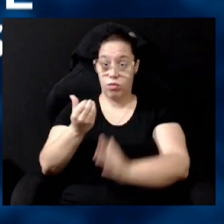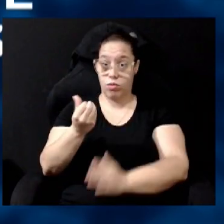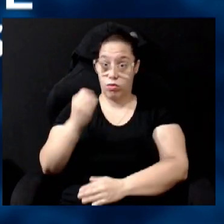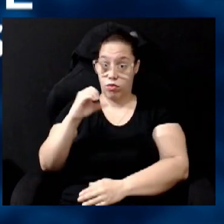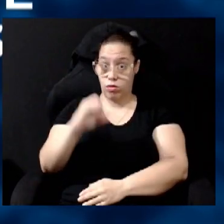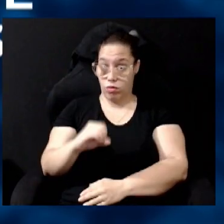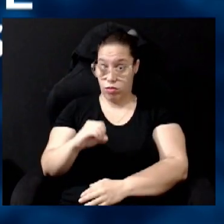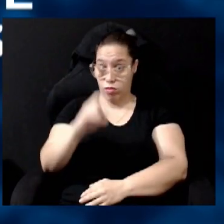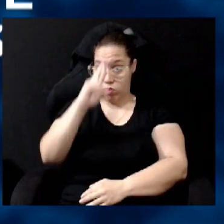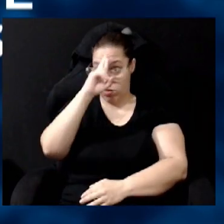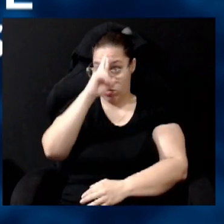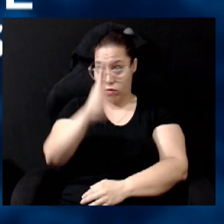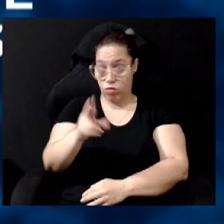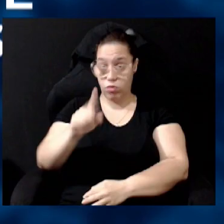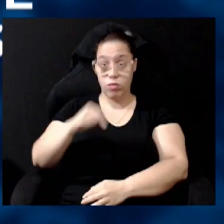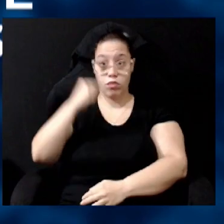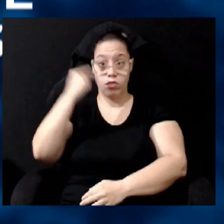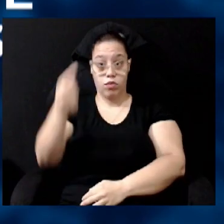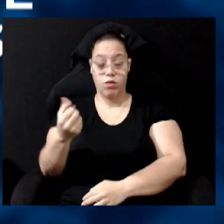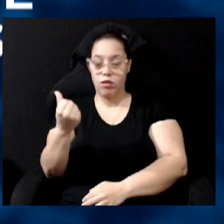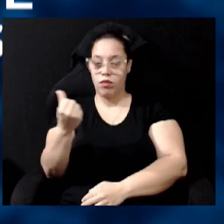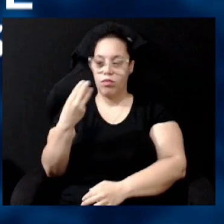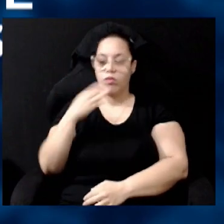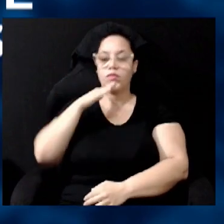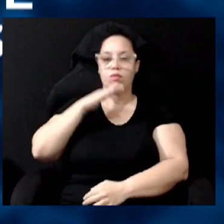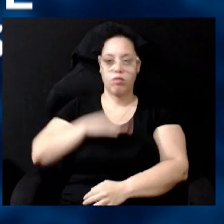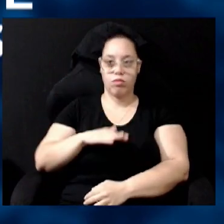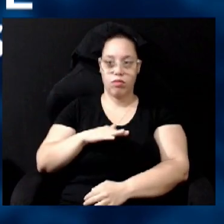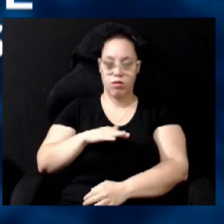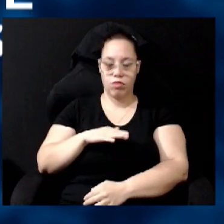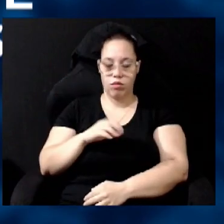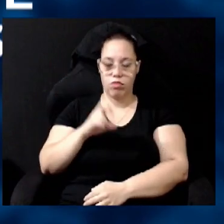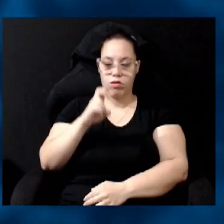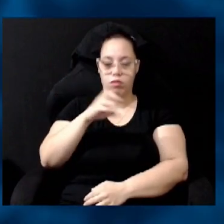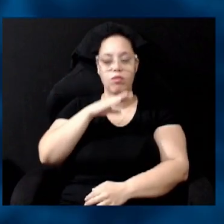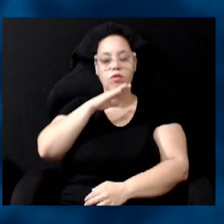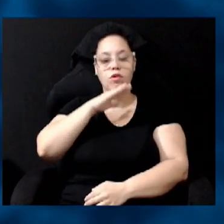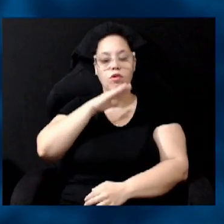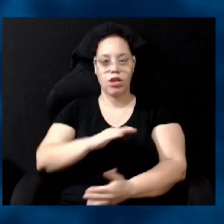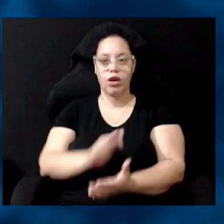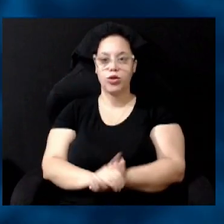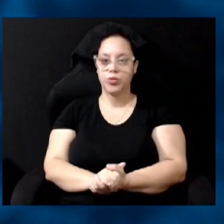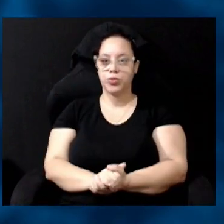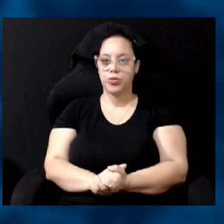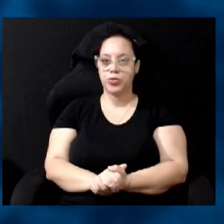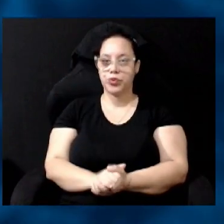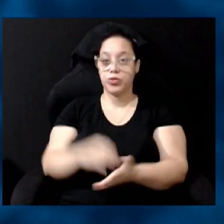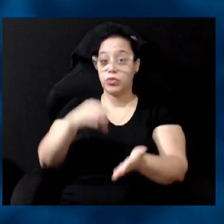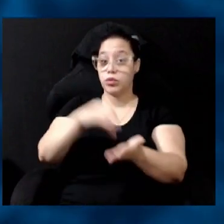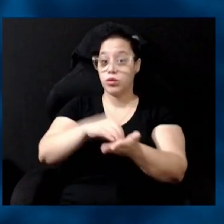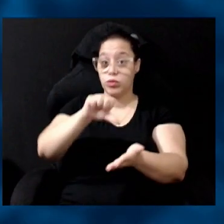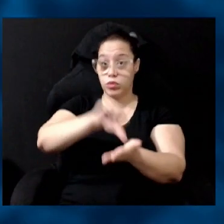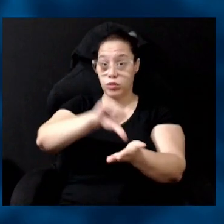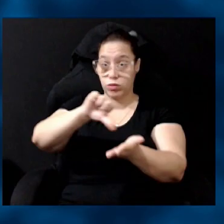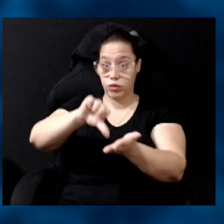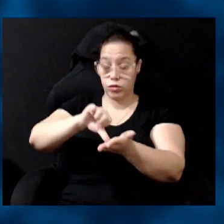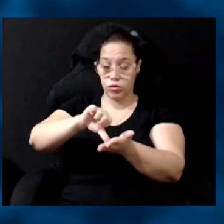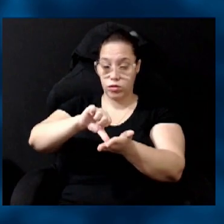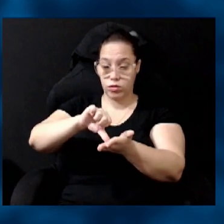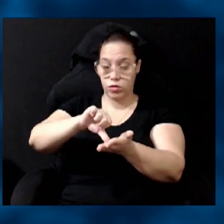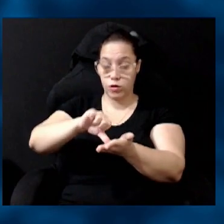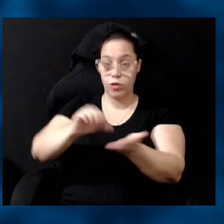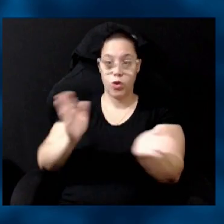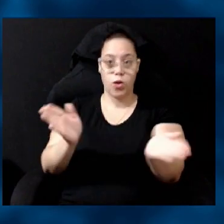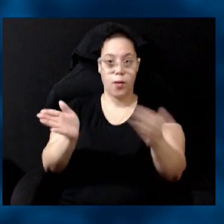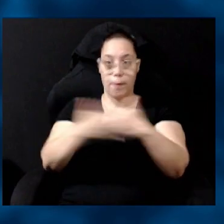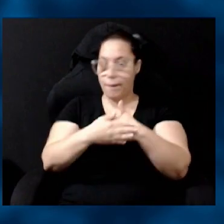ao meio-dia e da 1 hora da tarde às 5 horas da tarde. Os centros de saúde ficam